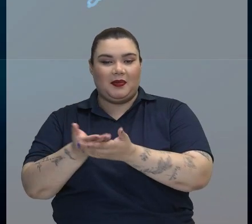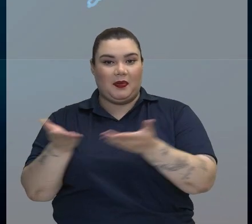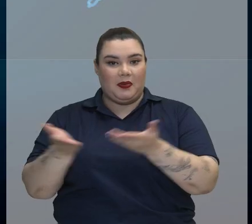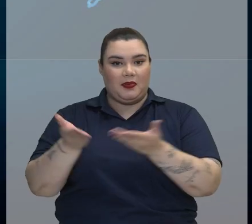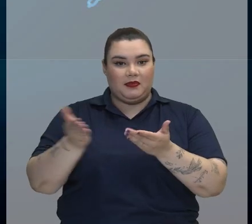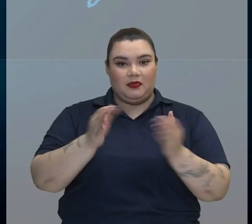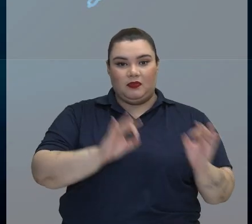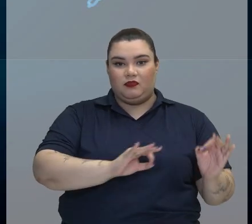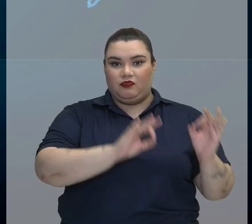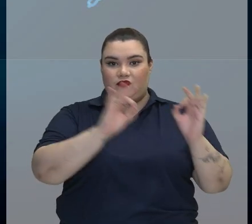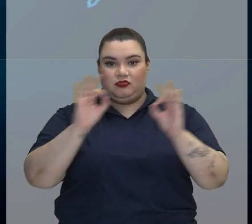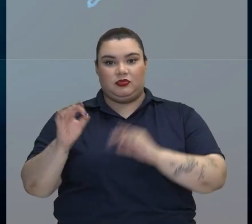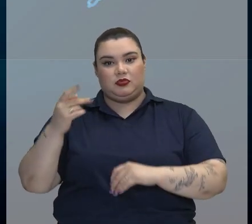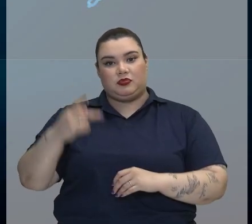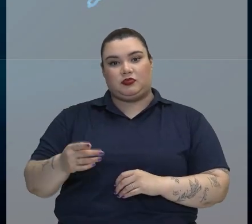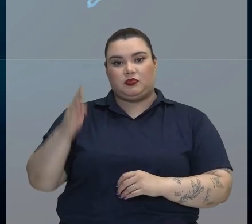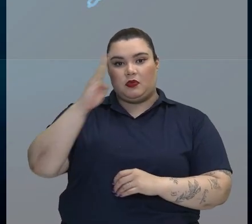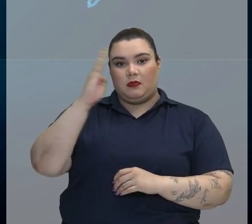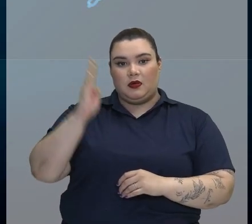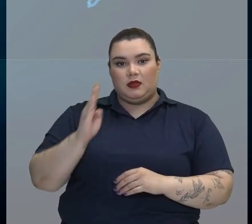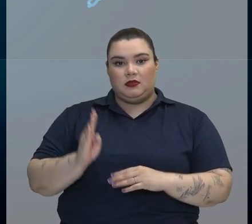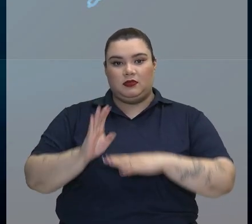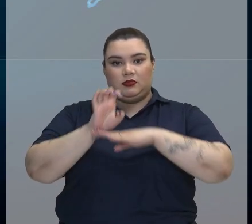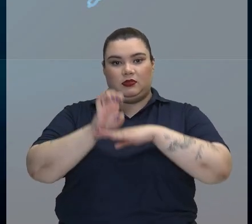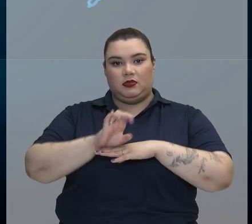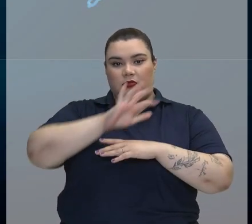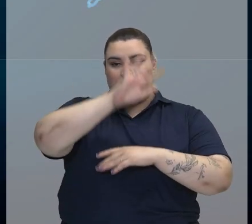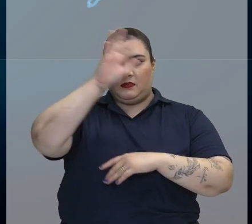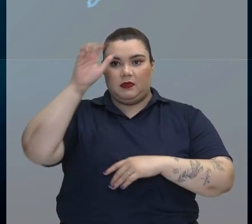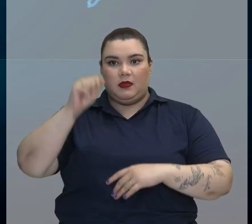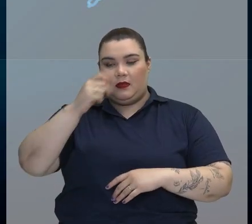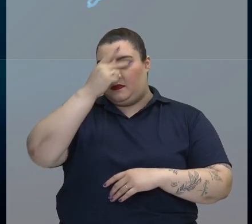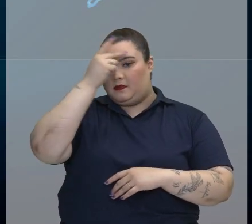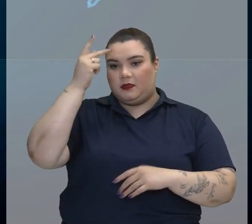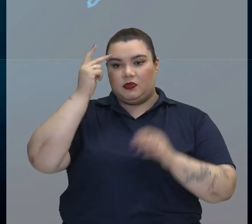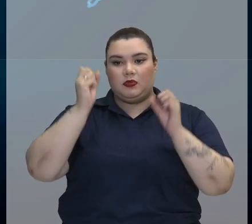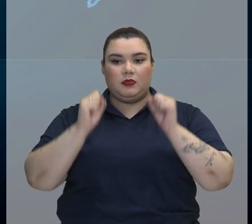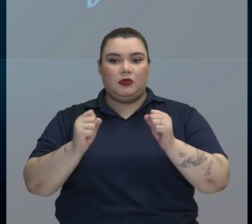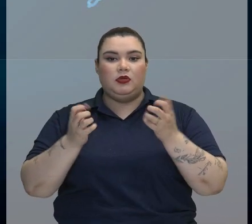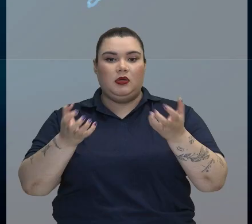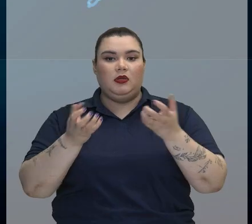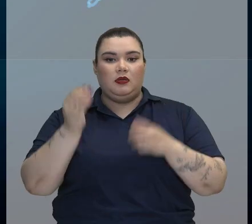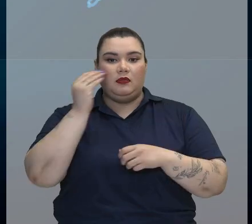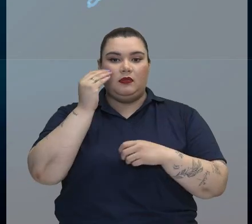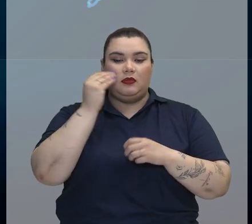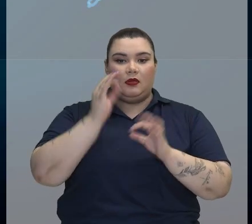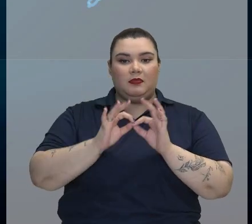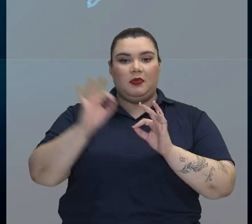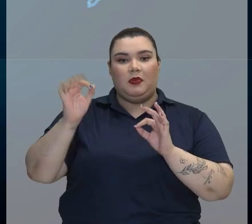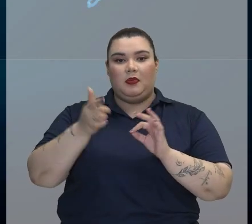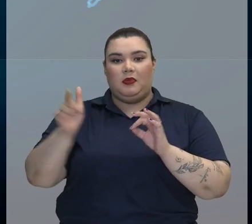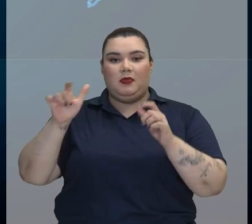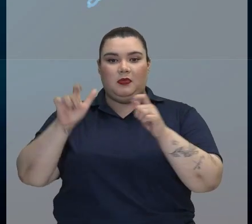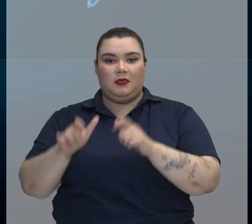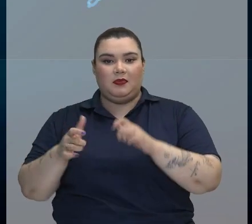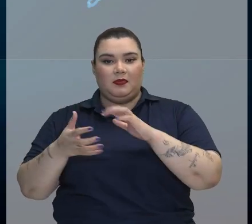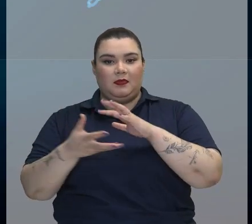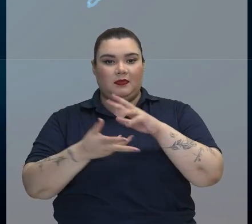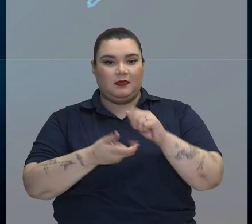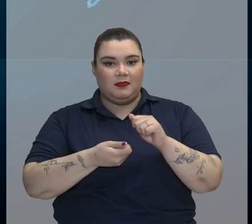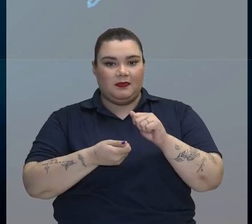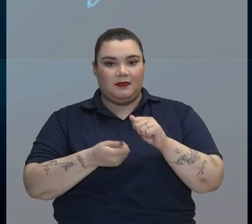acontecendo aqui no Brasil, no estado do Amazonas, uma pessoa pode querer assistir essa aula em outro lugar do mundo. Como, por